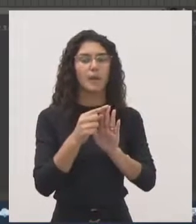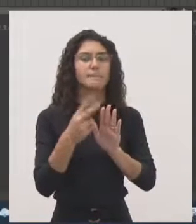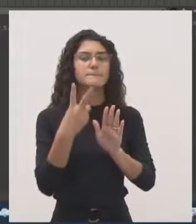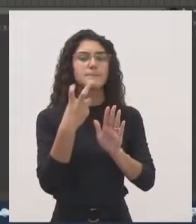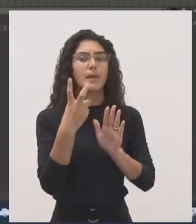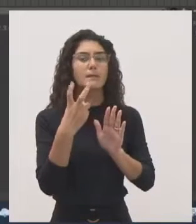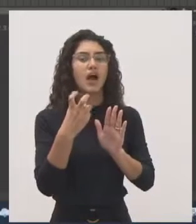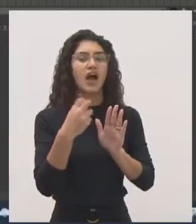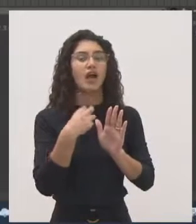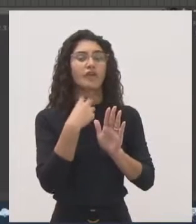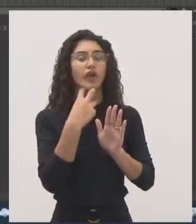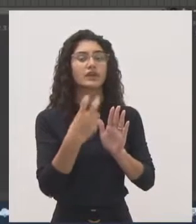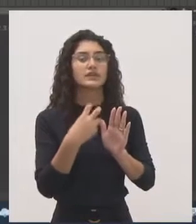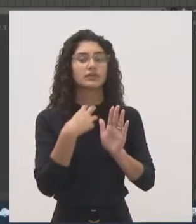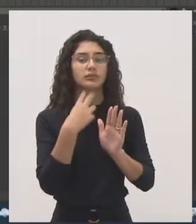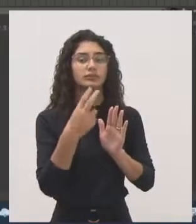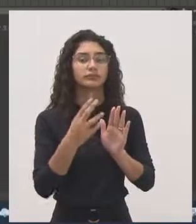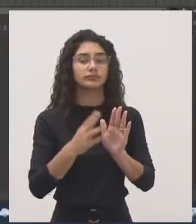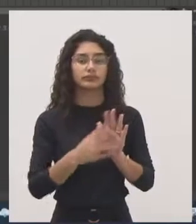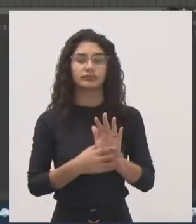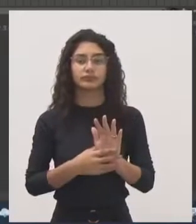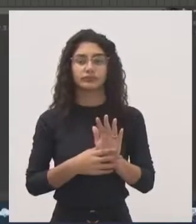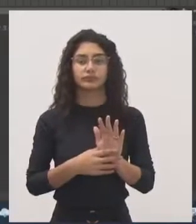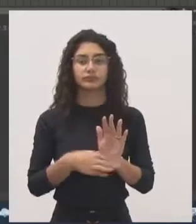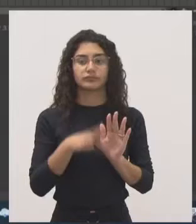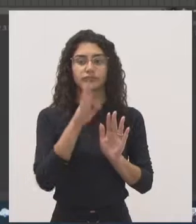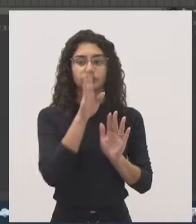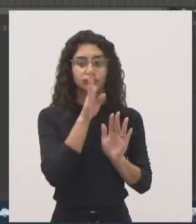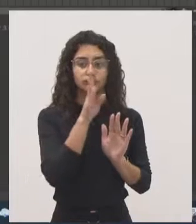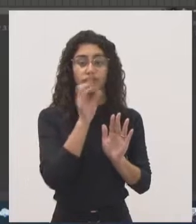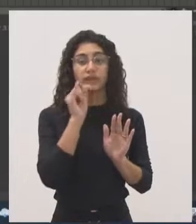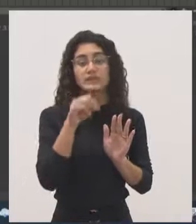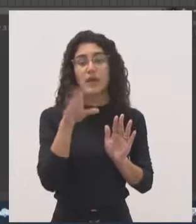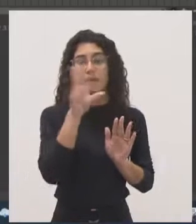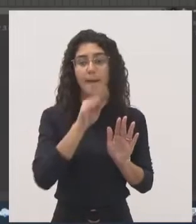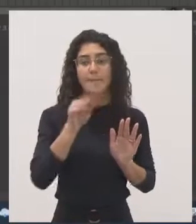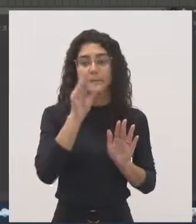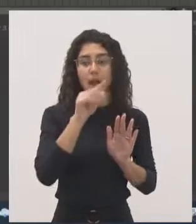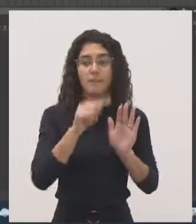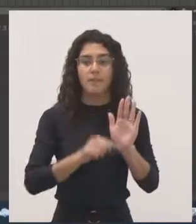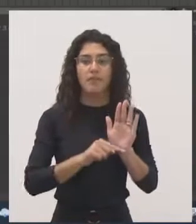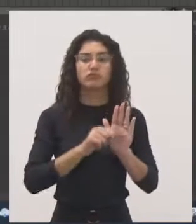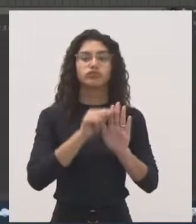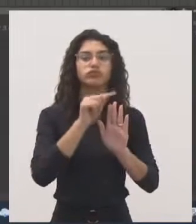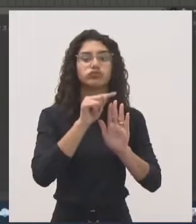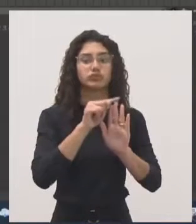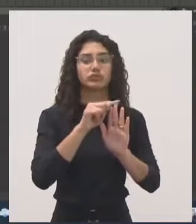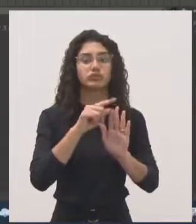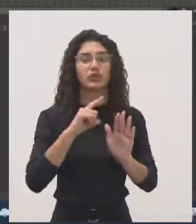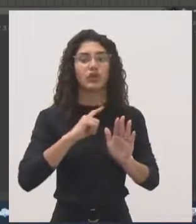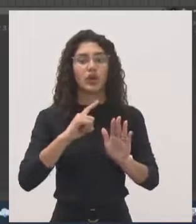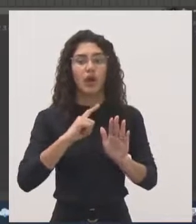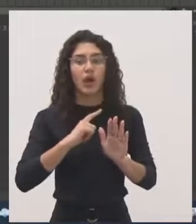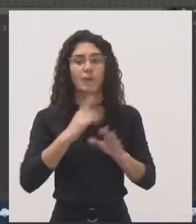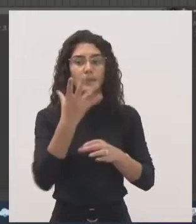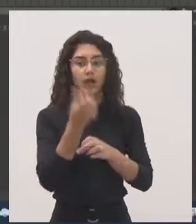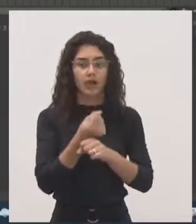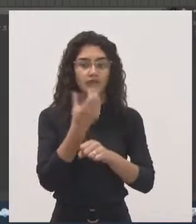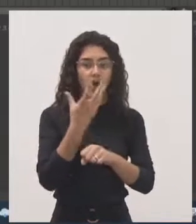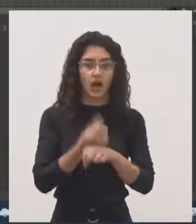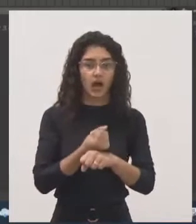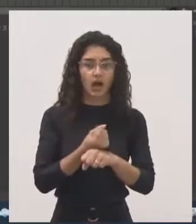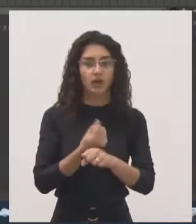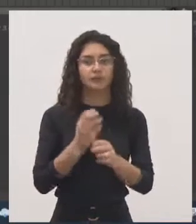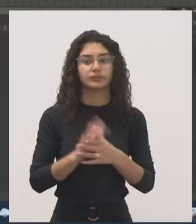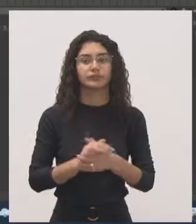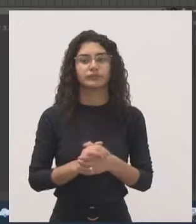vendo? Ó, vamos ficar em silêncio e vai parar. Se a gente fala... Armado, que você disse, você põe o REC para gravar. Você coloca